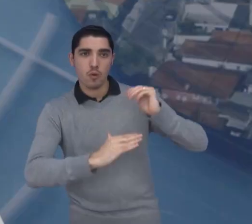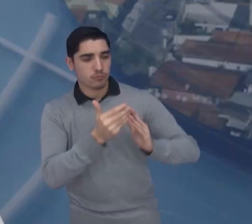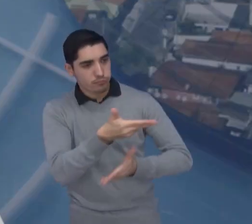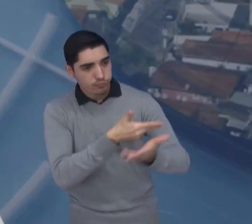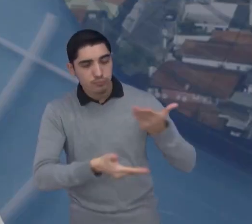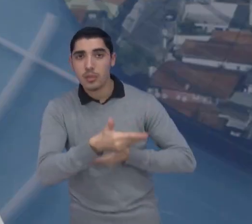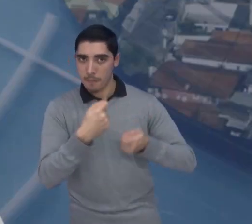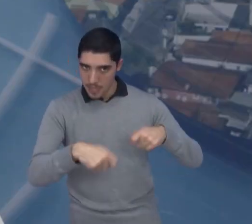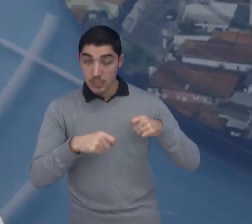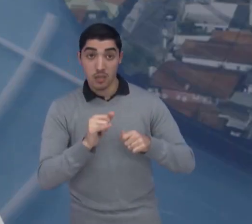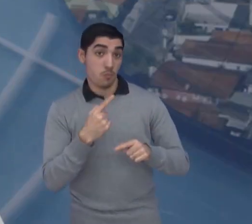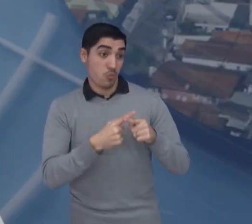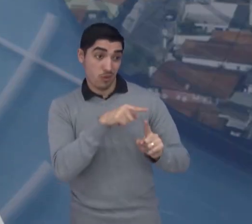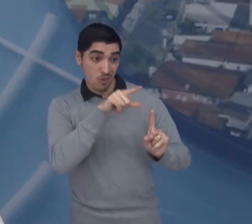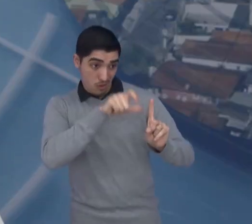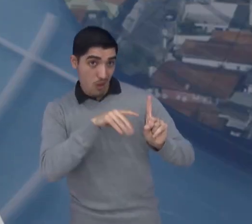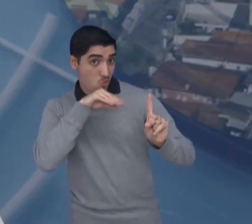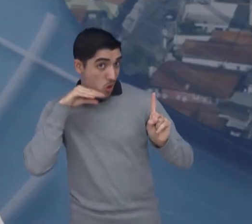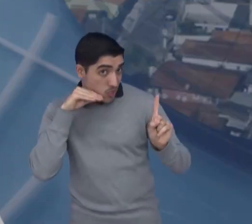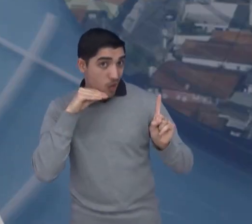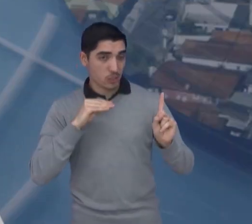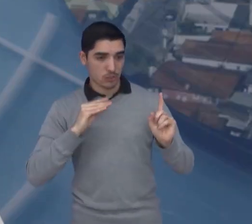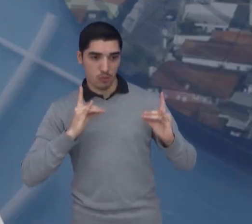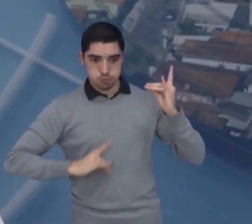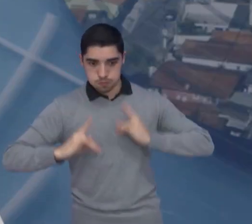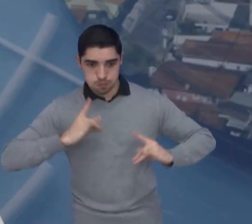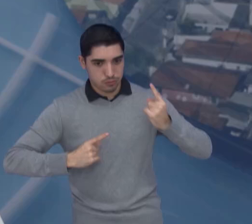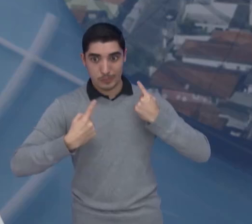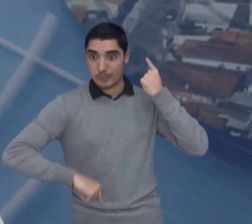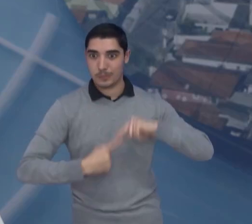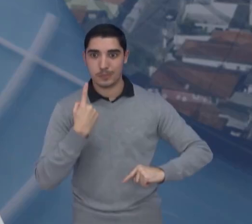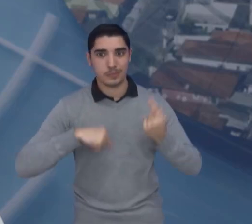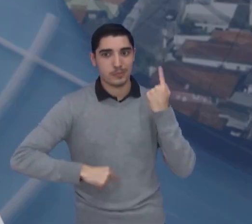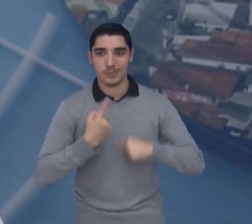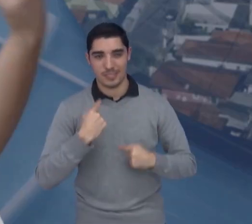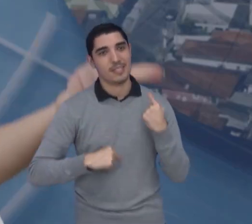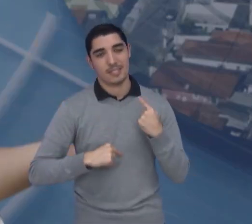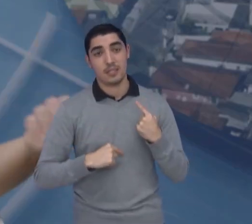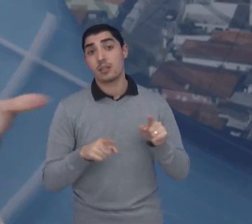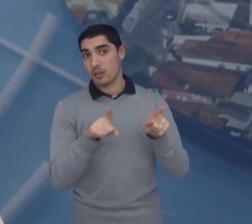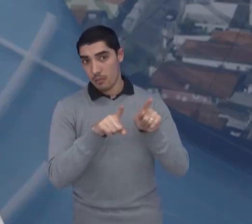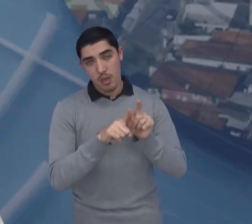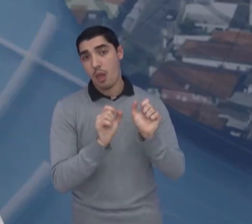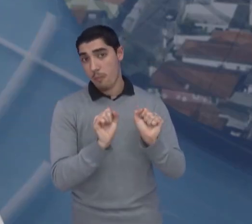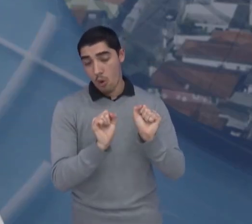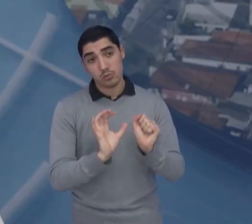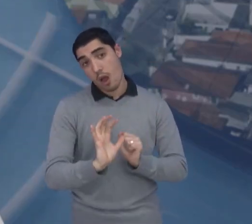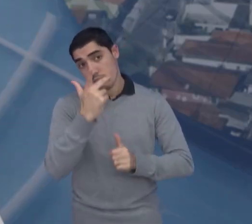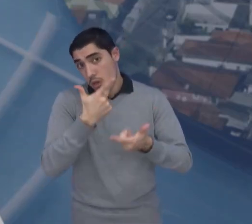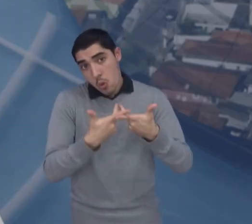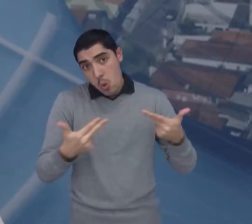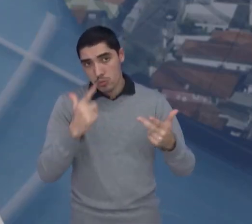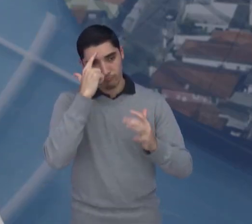hormônios estão, né, a todo vapor, então, além de ser muitas questões psíquicas que podem surgir